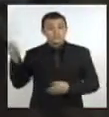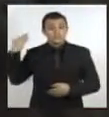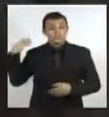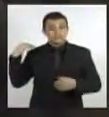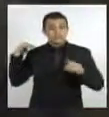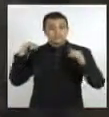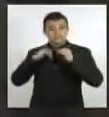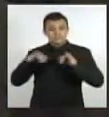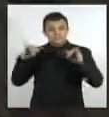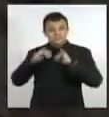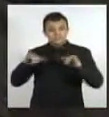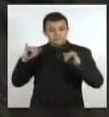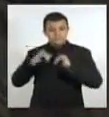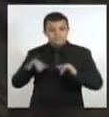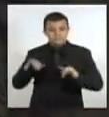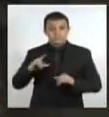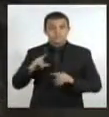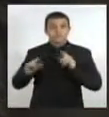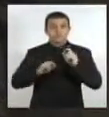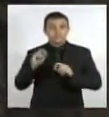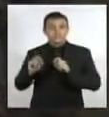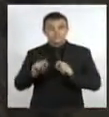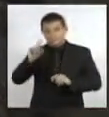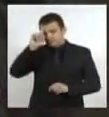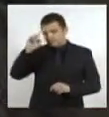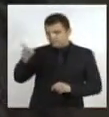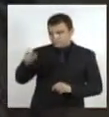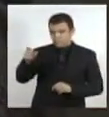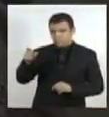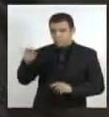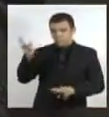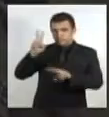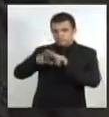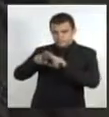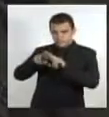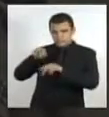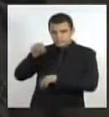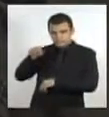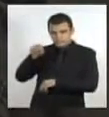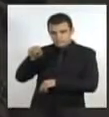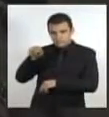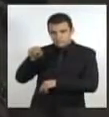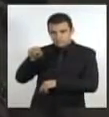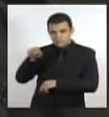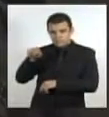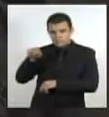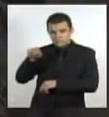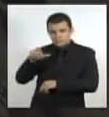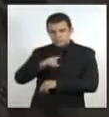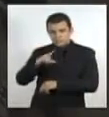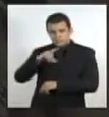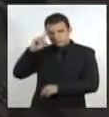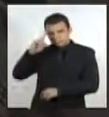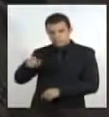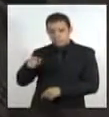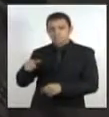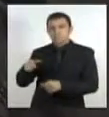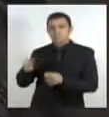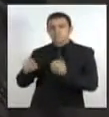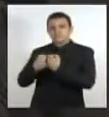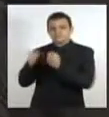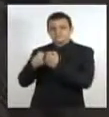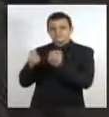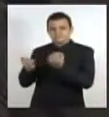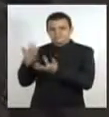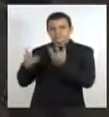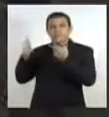nacional, que as ordens de ataque aos ônibus em Alagoas partiram de dentro do presídio de segurança máxima de Alagoas.